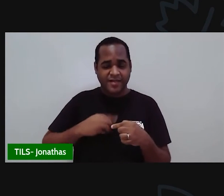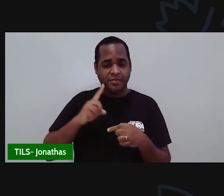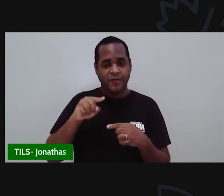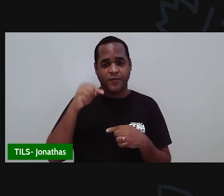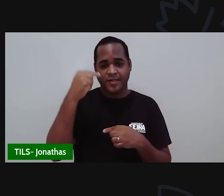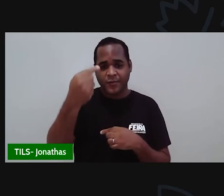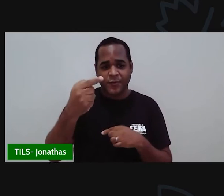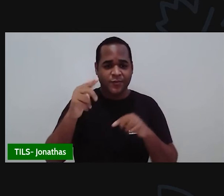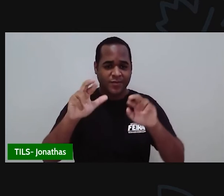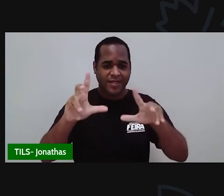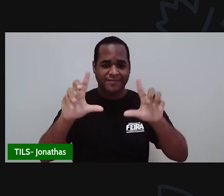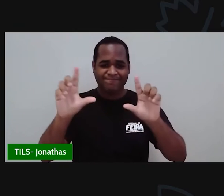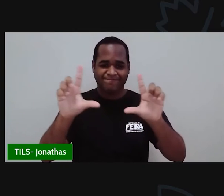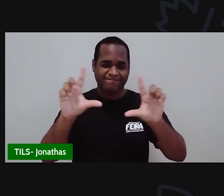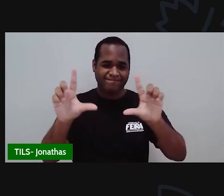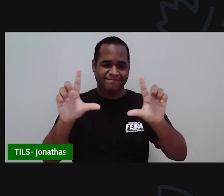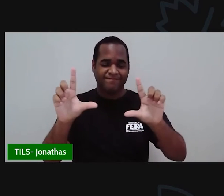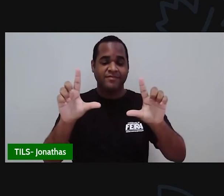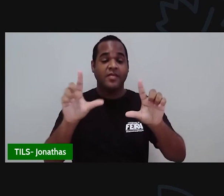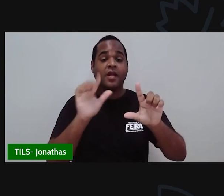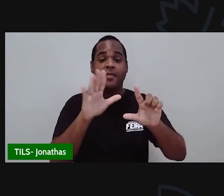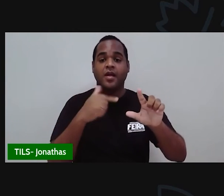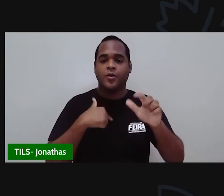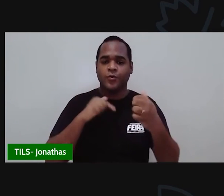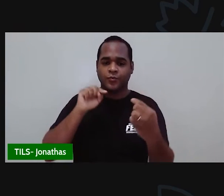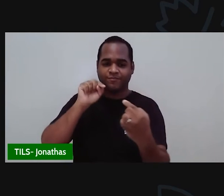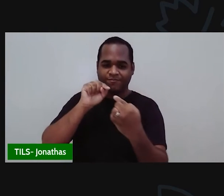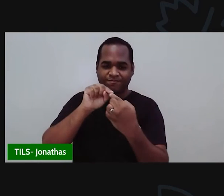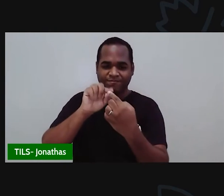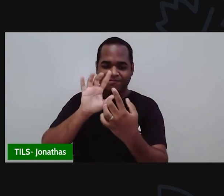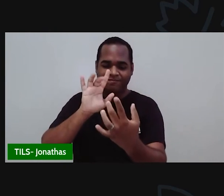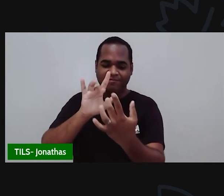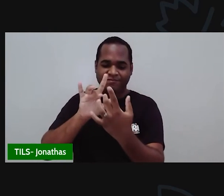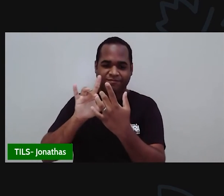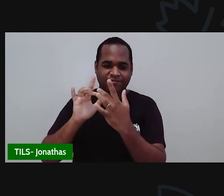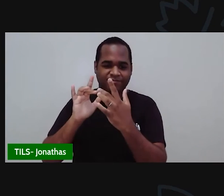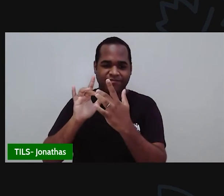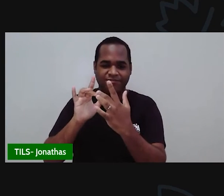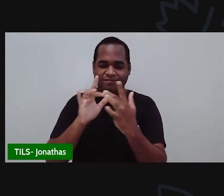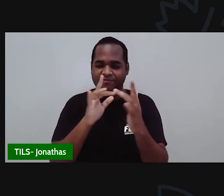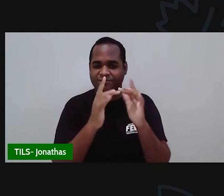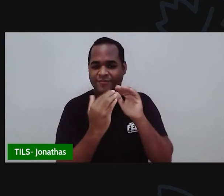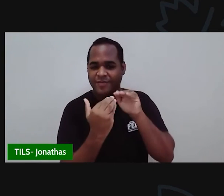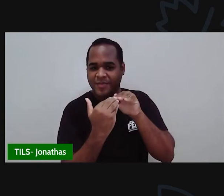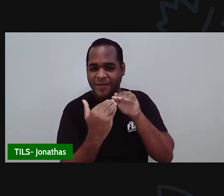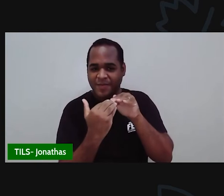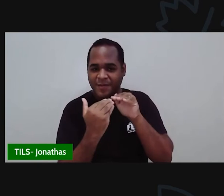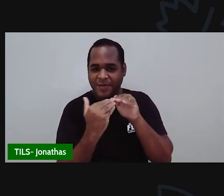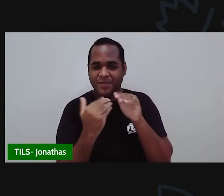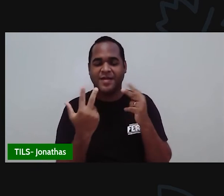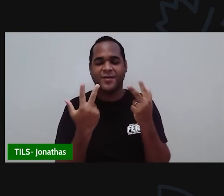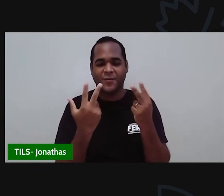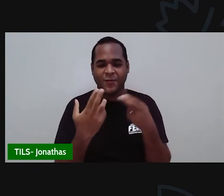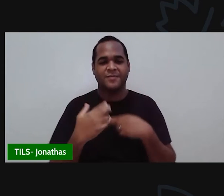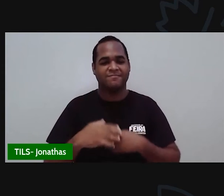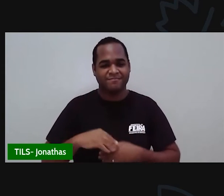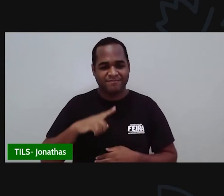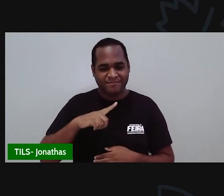está aí do outro lado, mas sintonizados no mesmo canal, né?